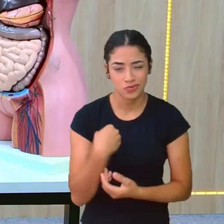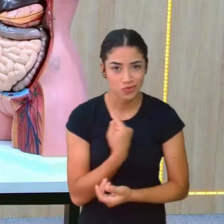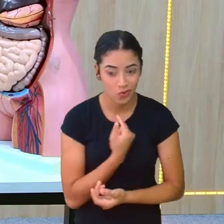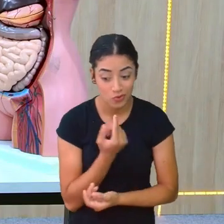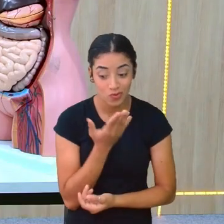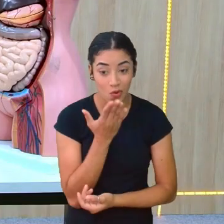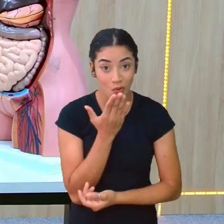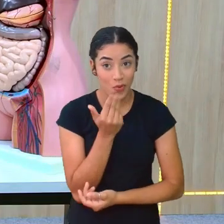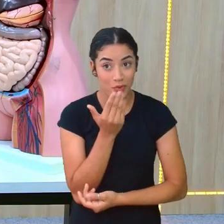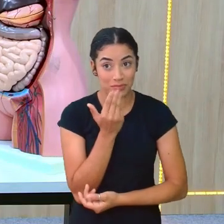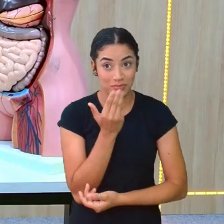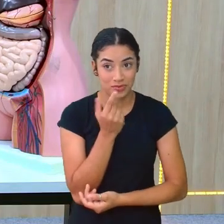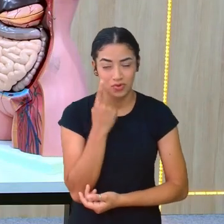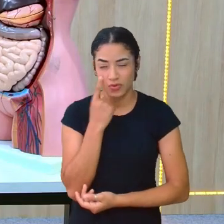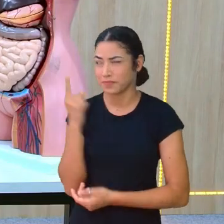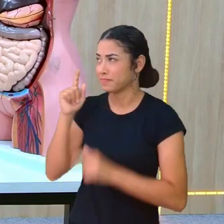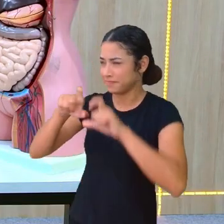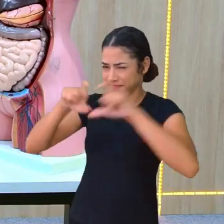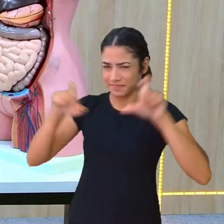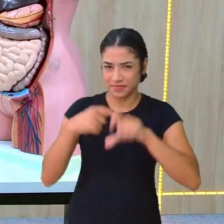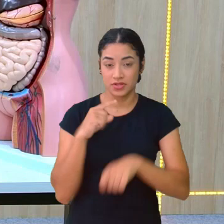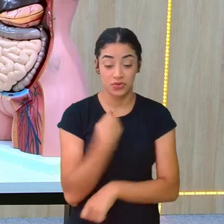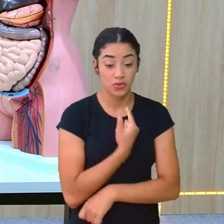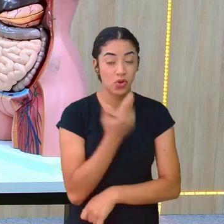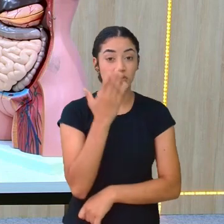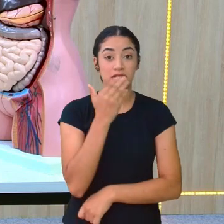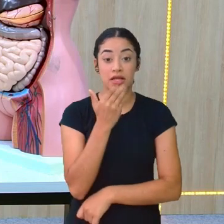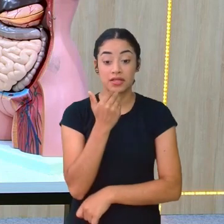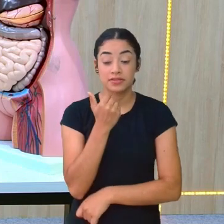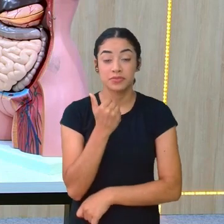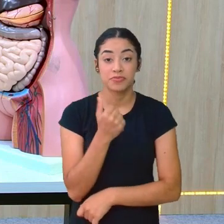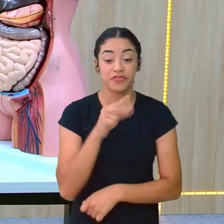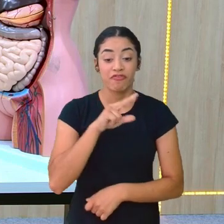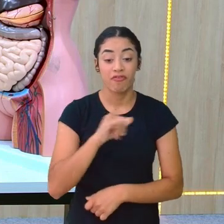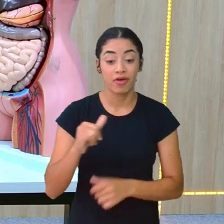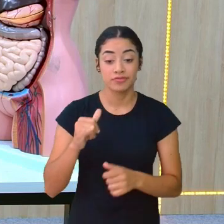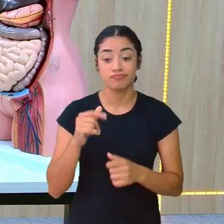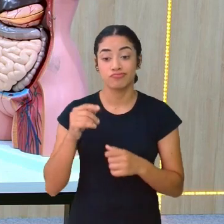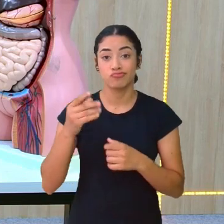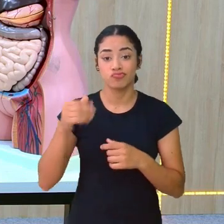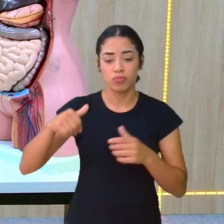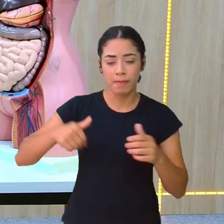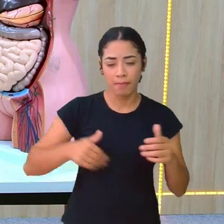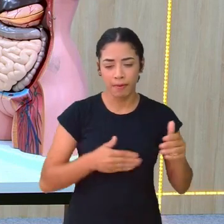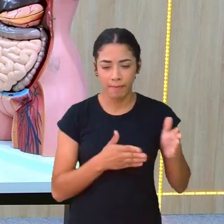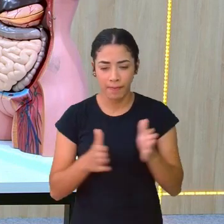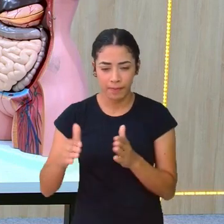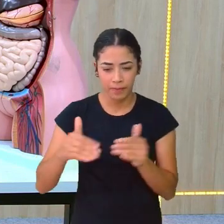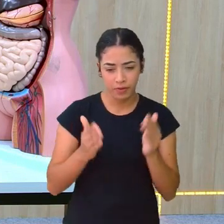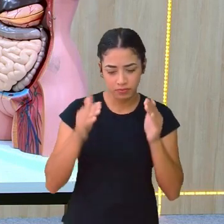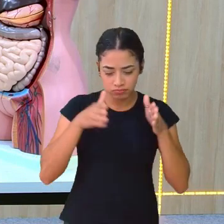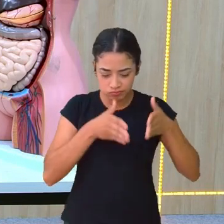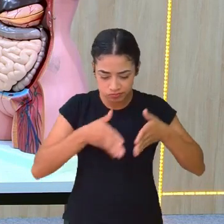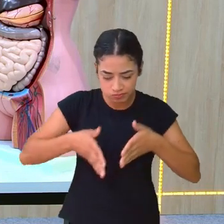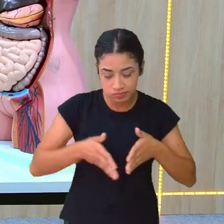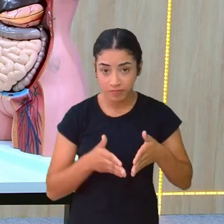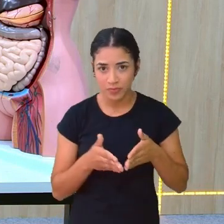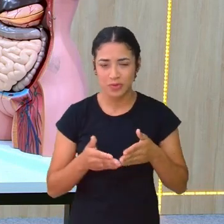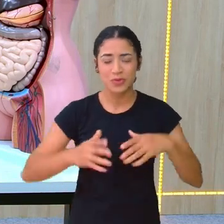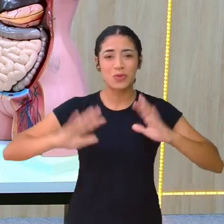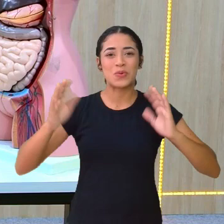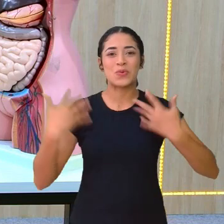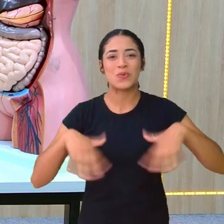né? Observem aí, esse nosso alimento vai percorrer um longo caminho. Aí a bailarina diz,